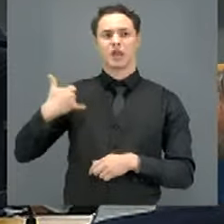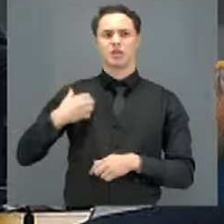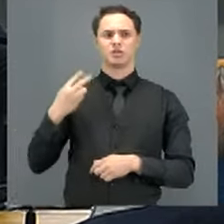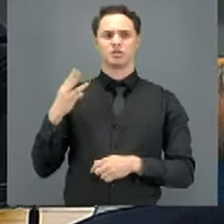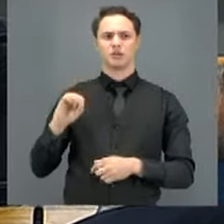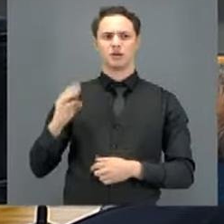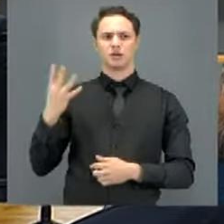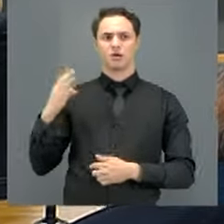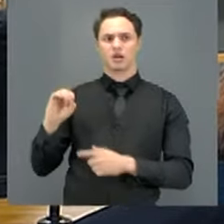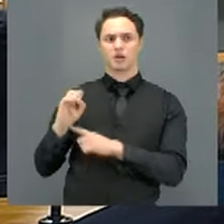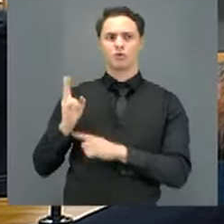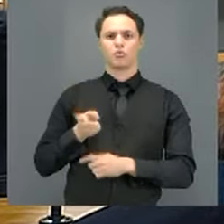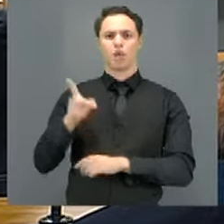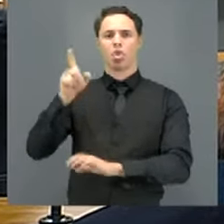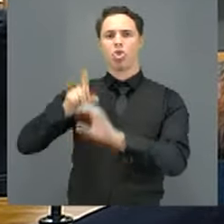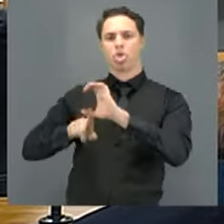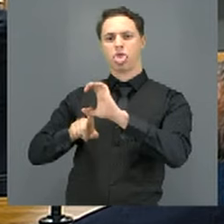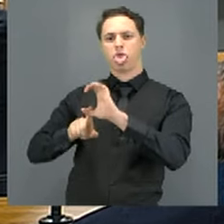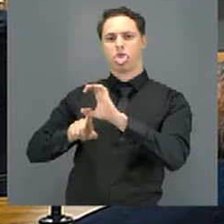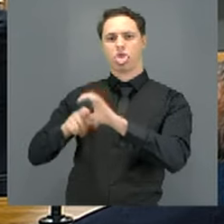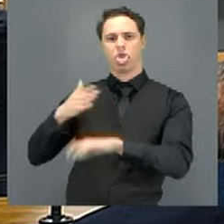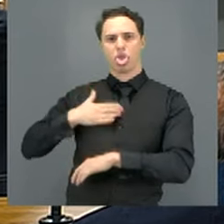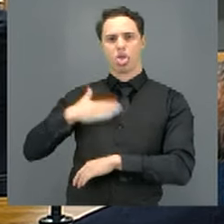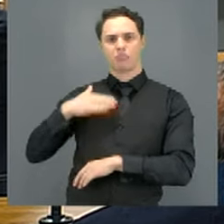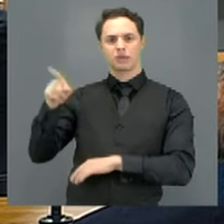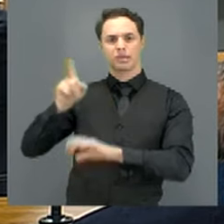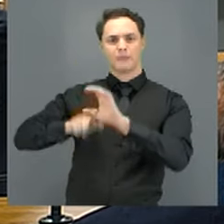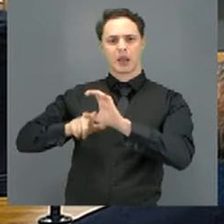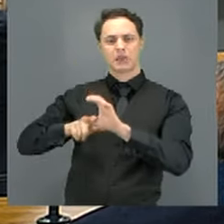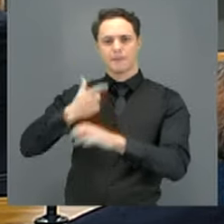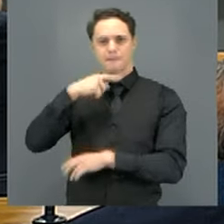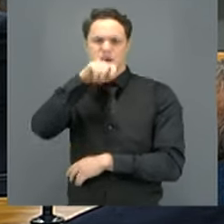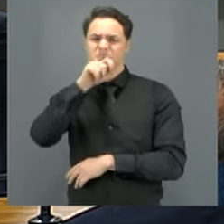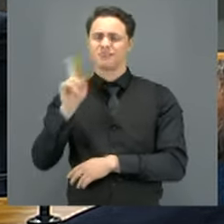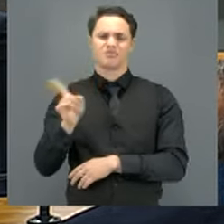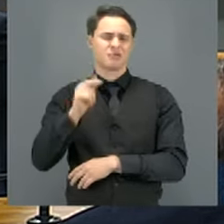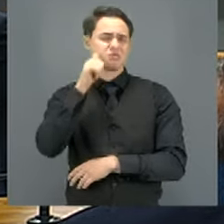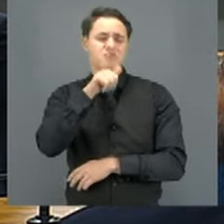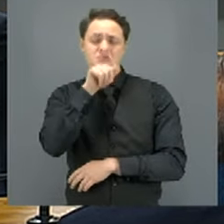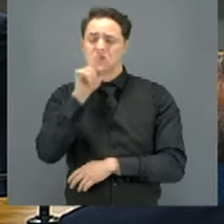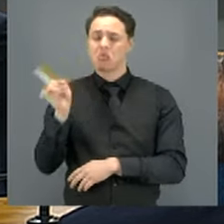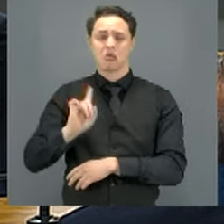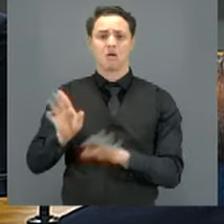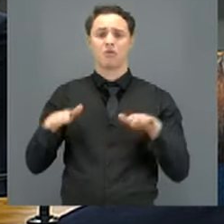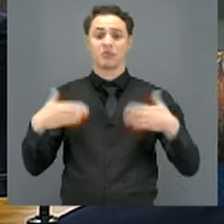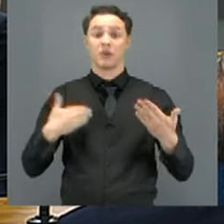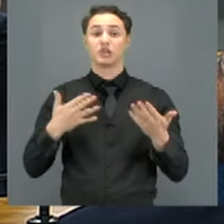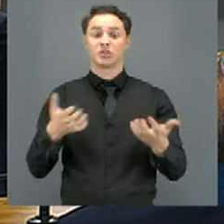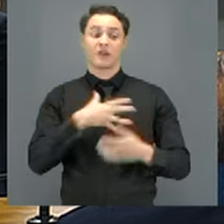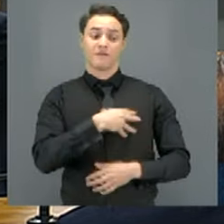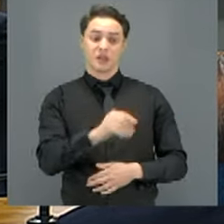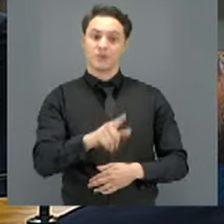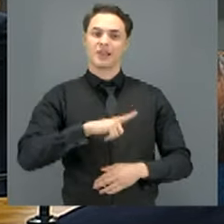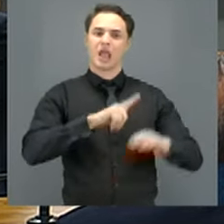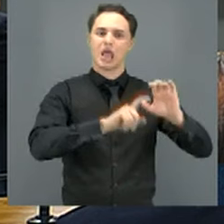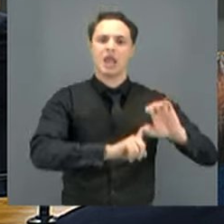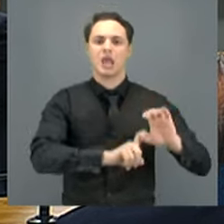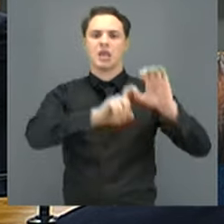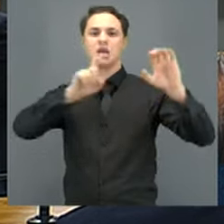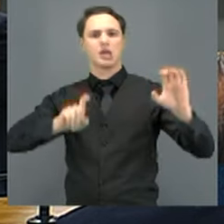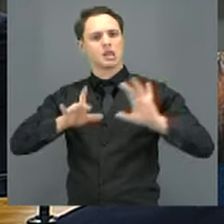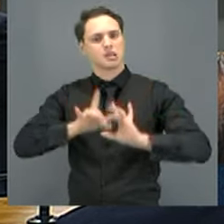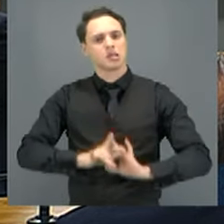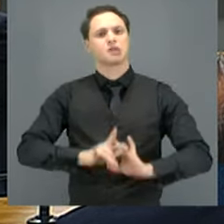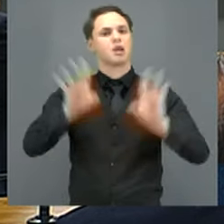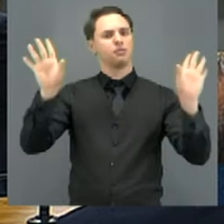40 anos e continue dependendo de mim, dependendo da mãe. O que é que nós queremos com nossos filhos? Que eles ganhem independência.